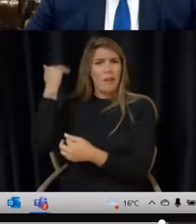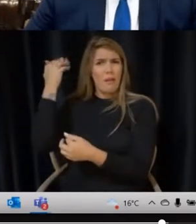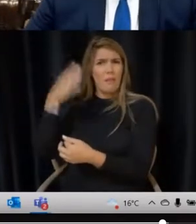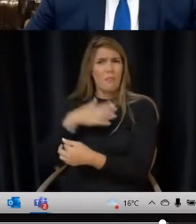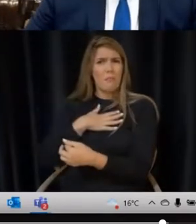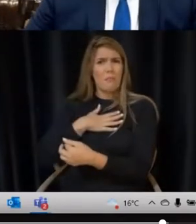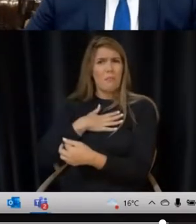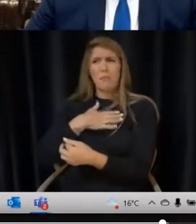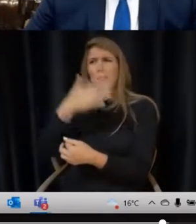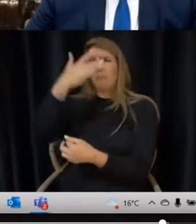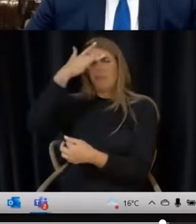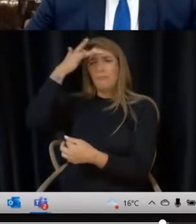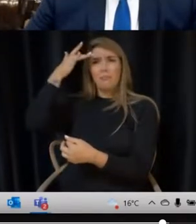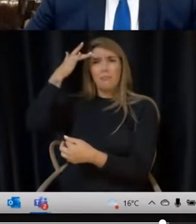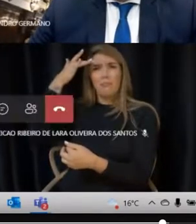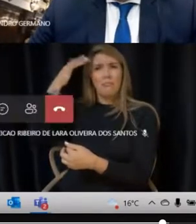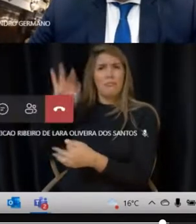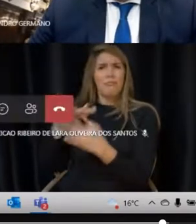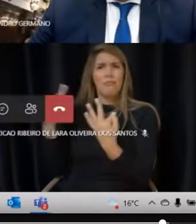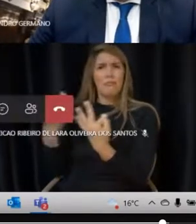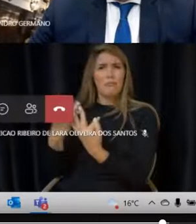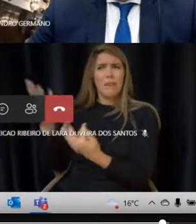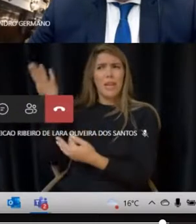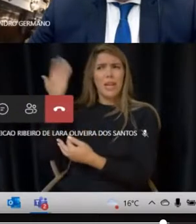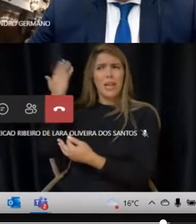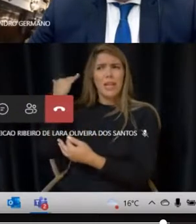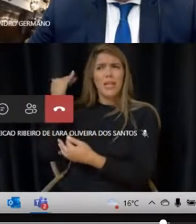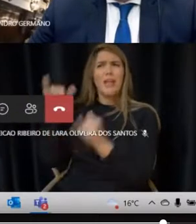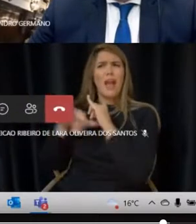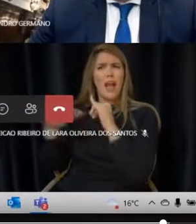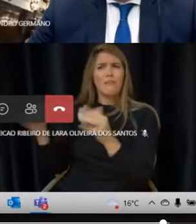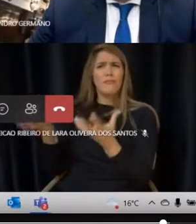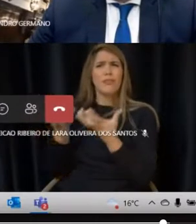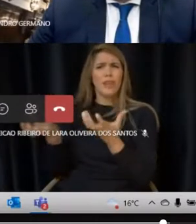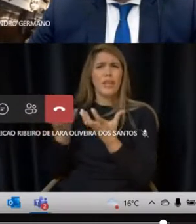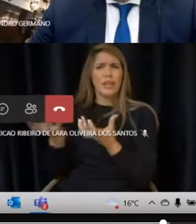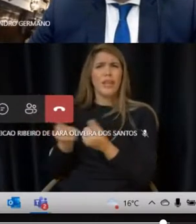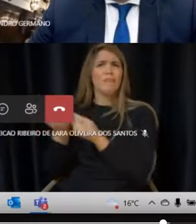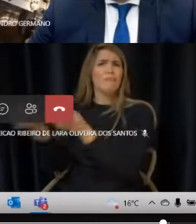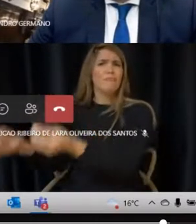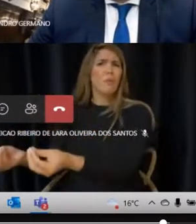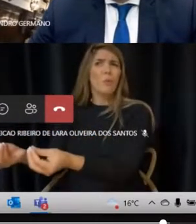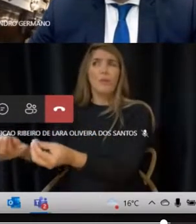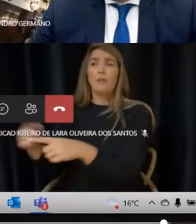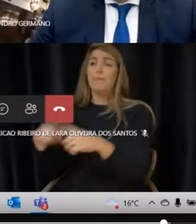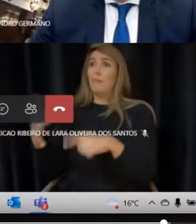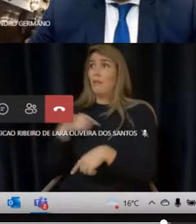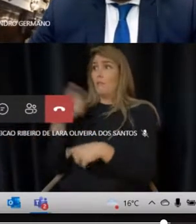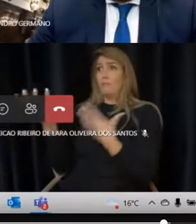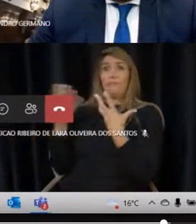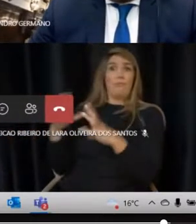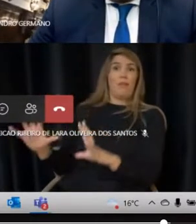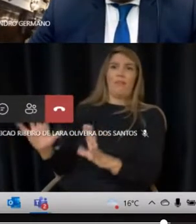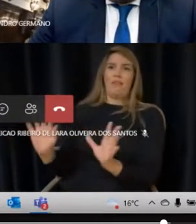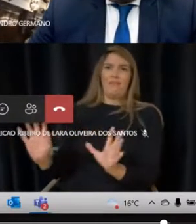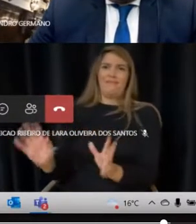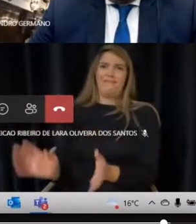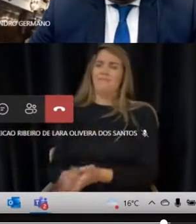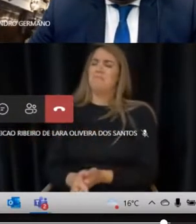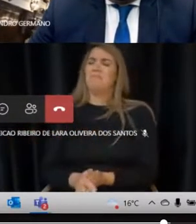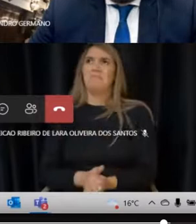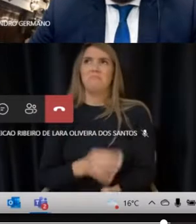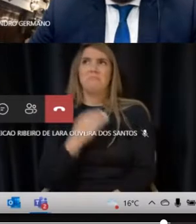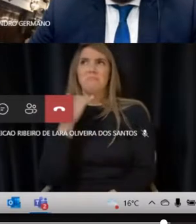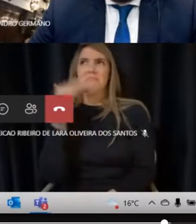mais comum, é muito mais comum, muito mais frequente, o contrário, de não saberem, né, qual que era a vontade